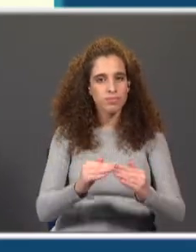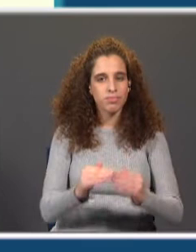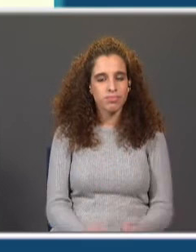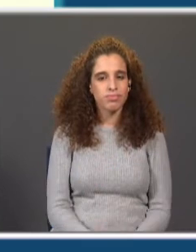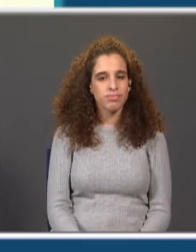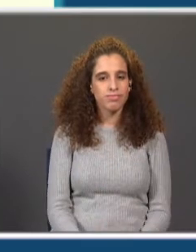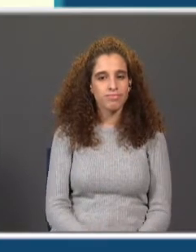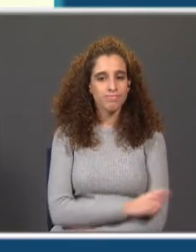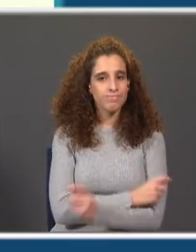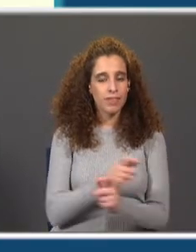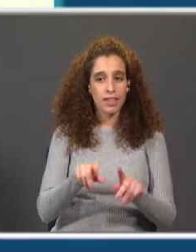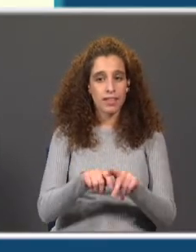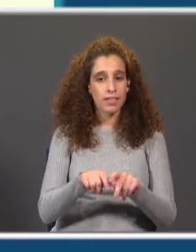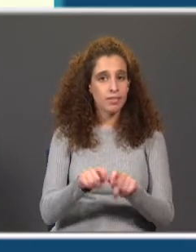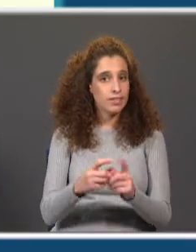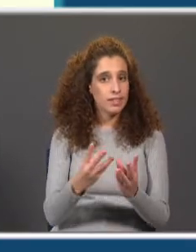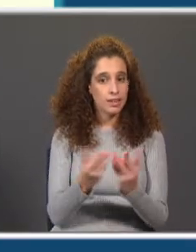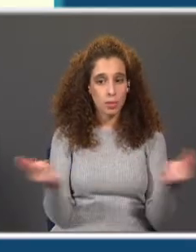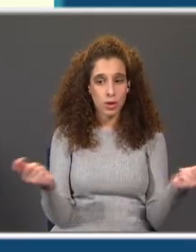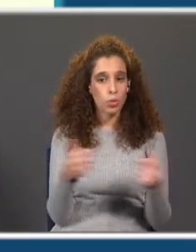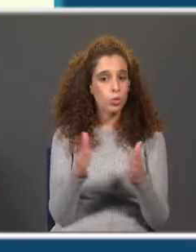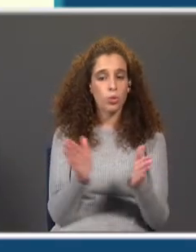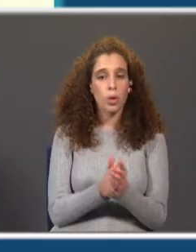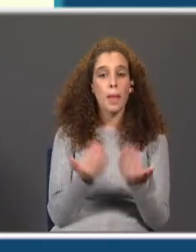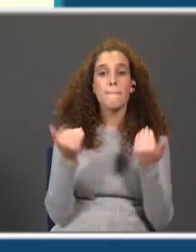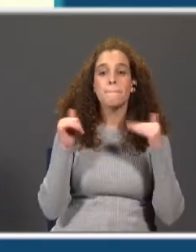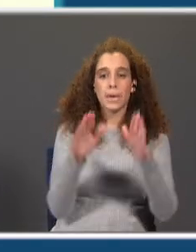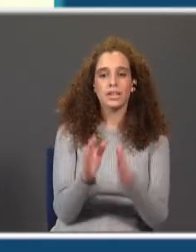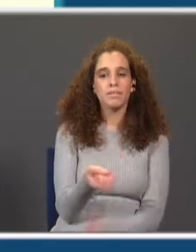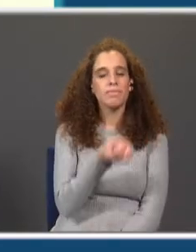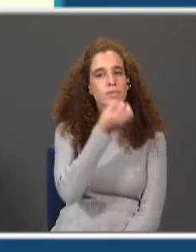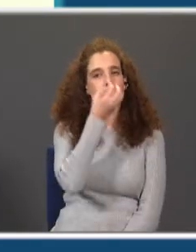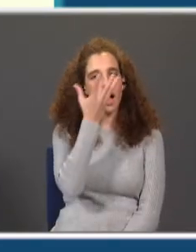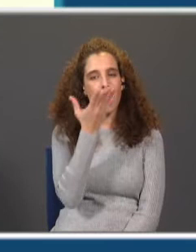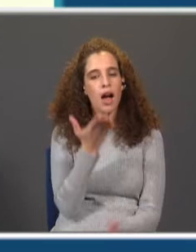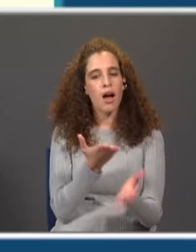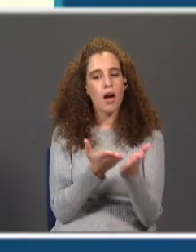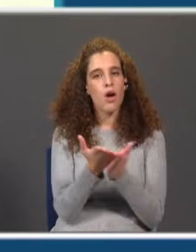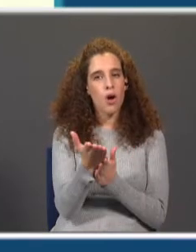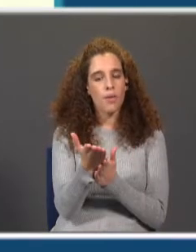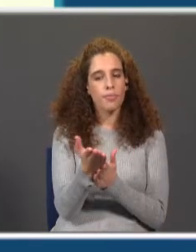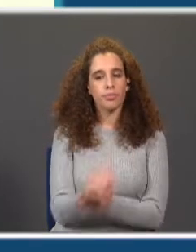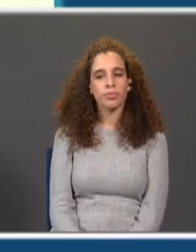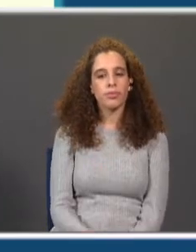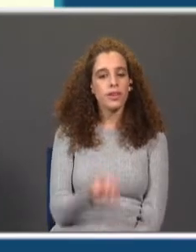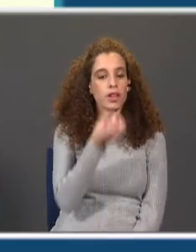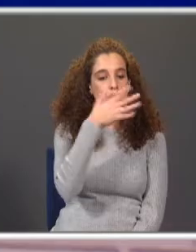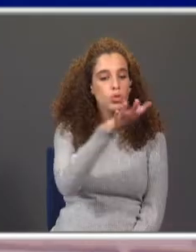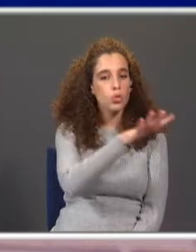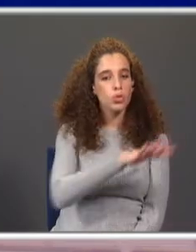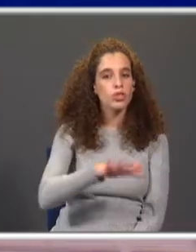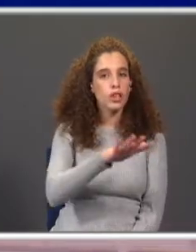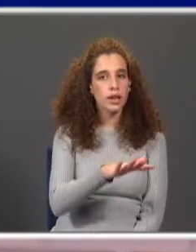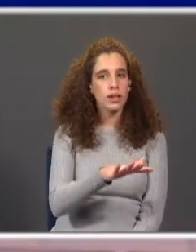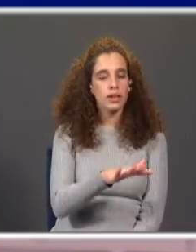arrasadas, mas a acácia sobreviveu. A acácia que havia no jardim dos pais, do